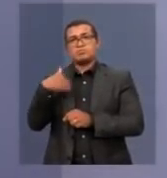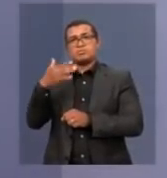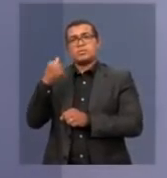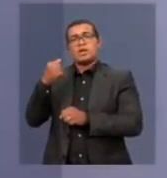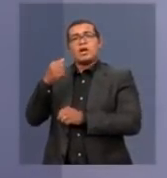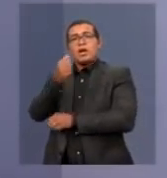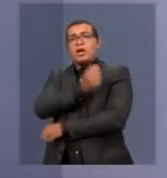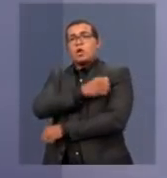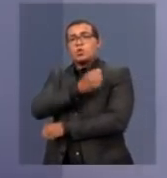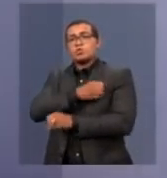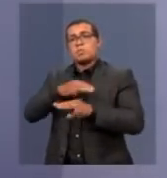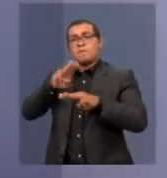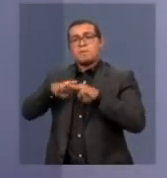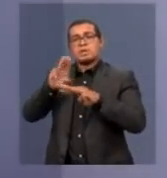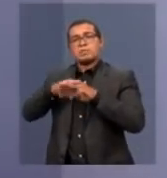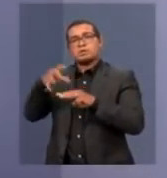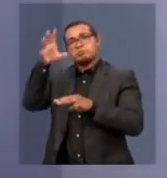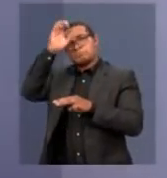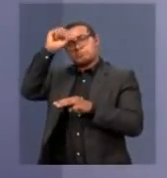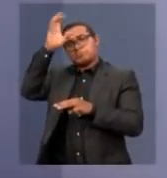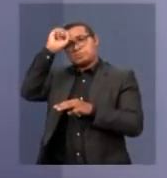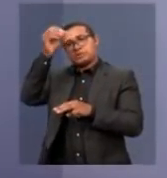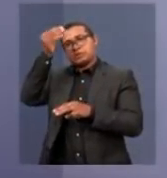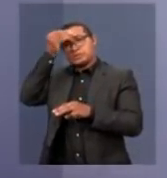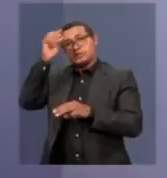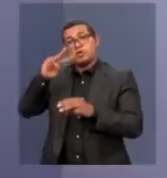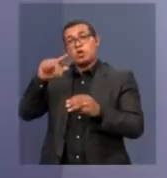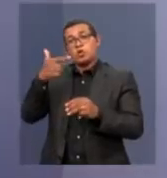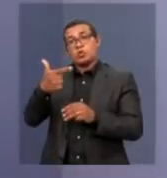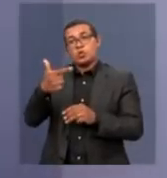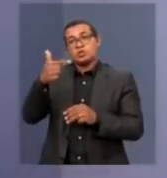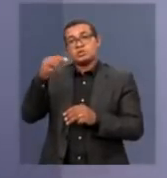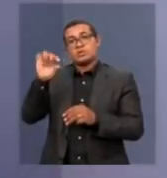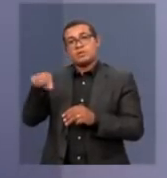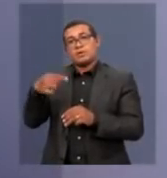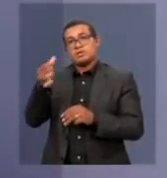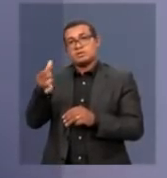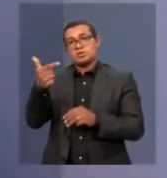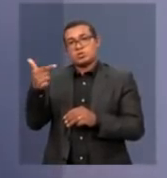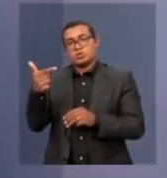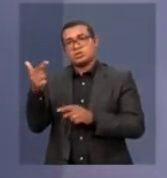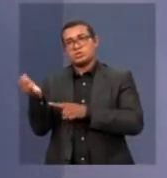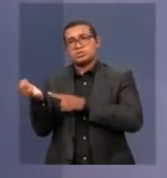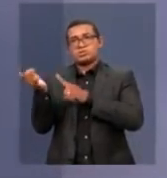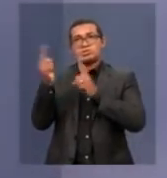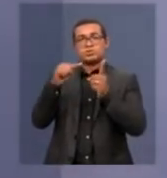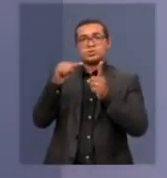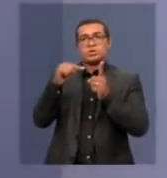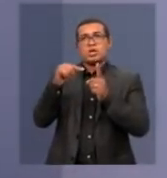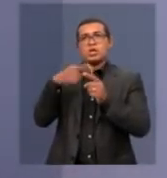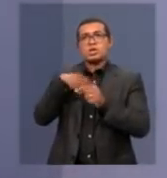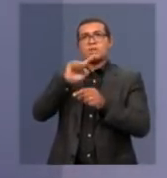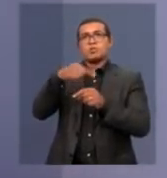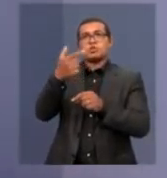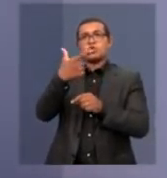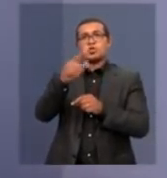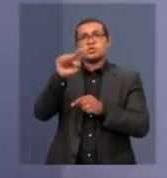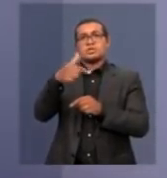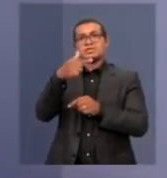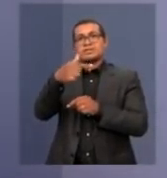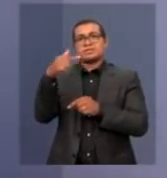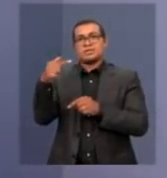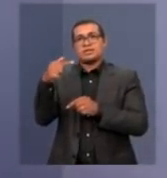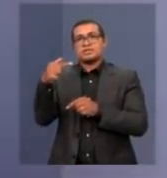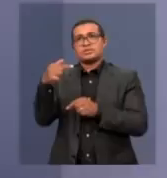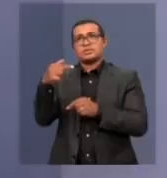era 2002 em 2009 foi para 277 ou seja o governo anterior e vinha subindo caiu para